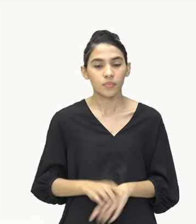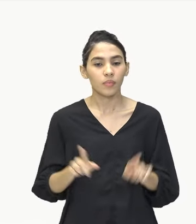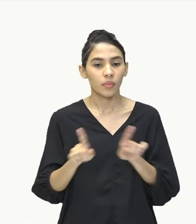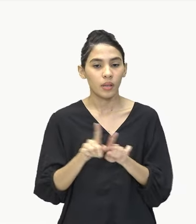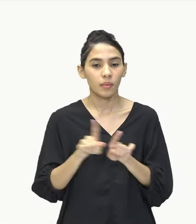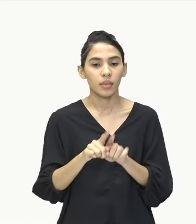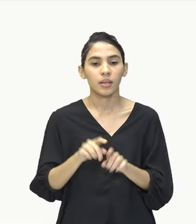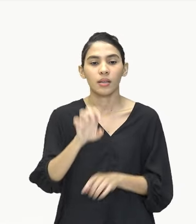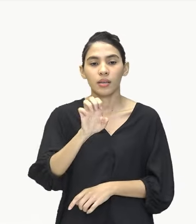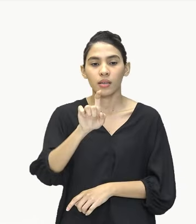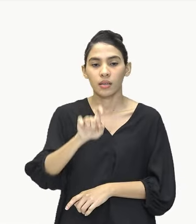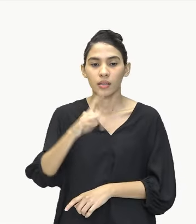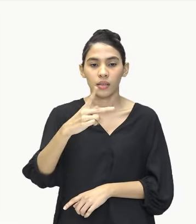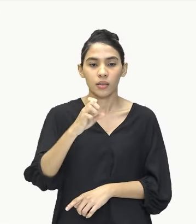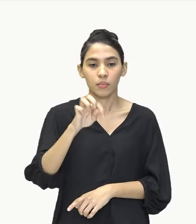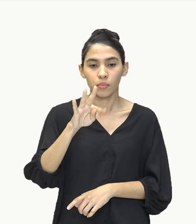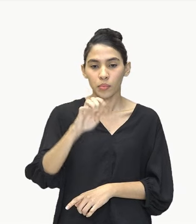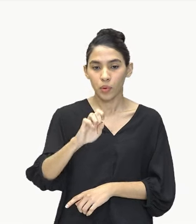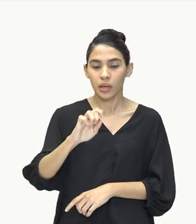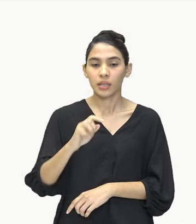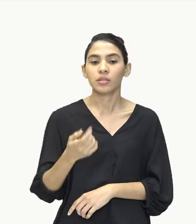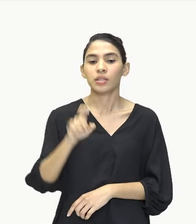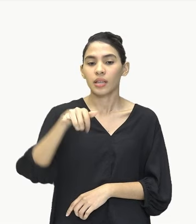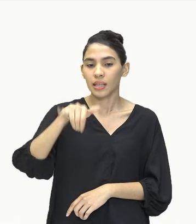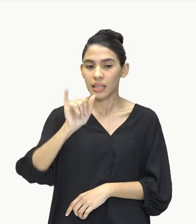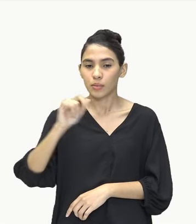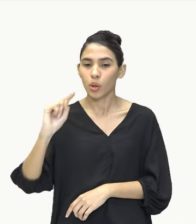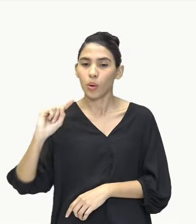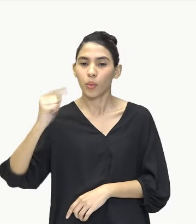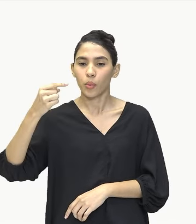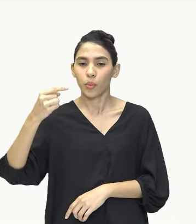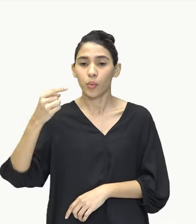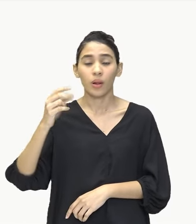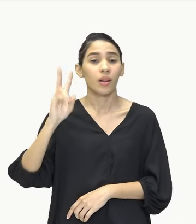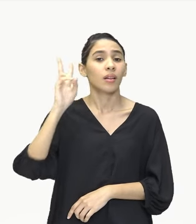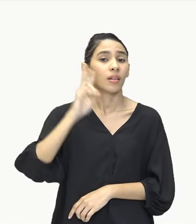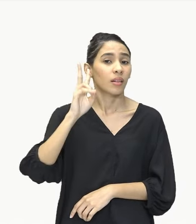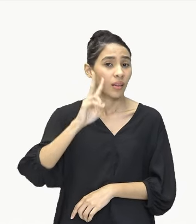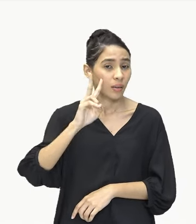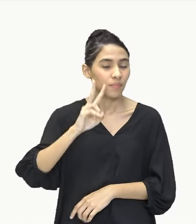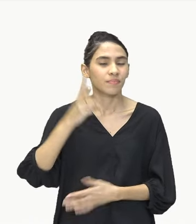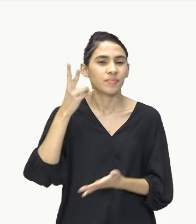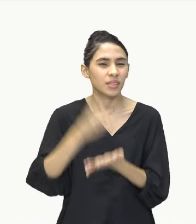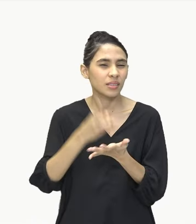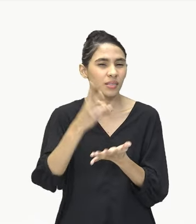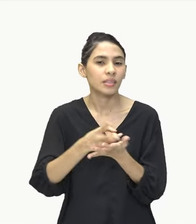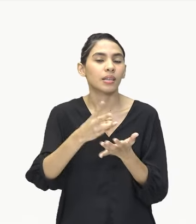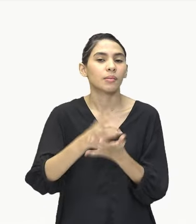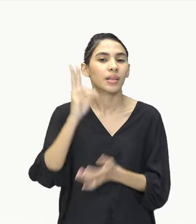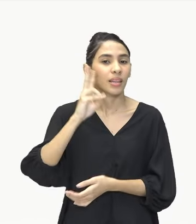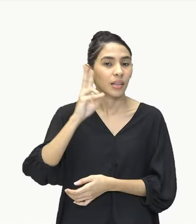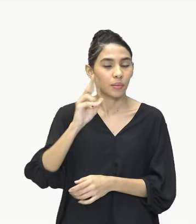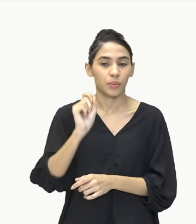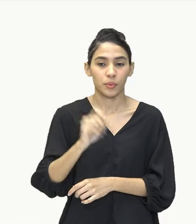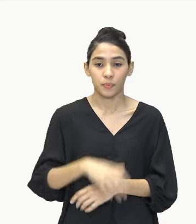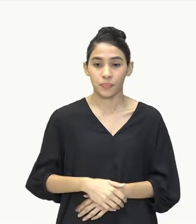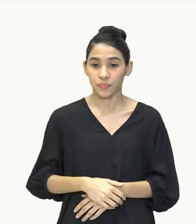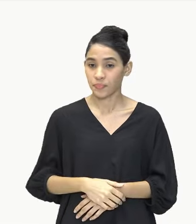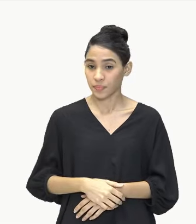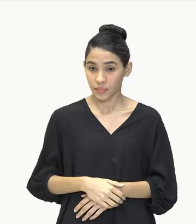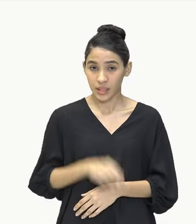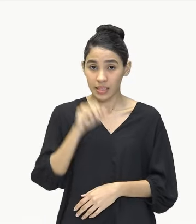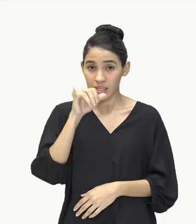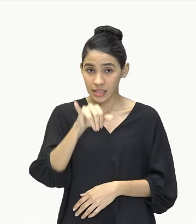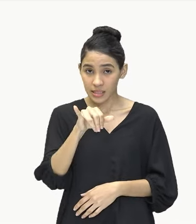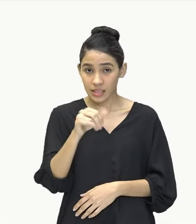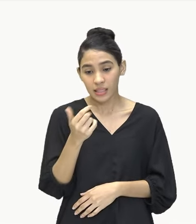o expoente para o y, que é o 1. Lembre sempre desse detalhe. Não apareceu